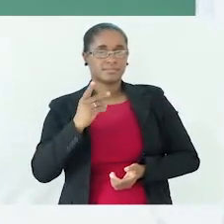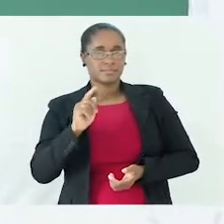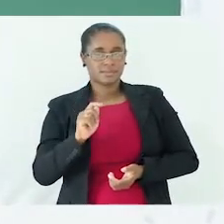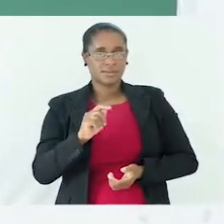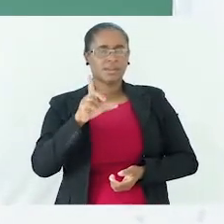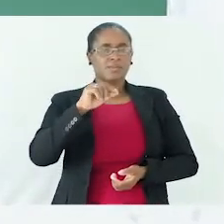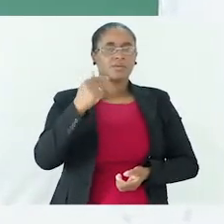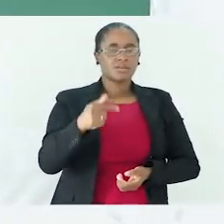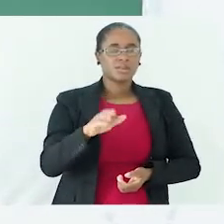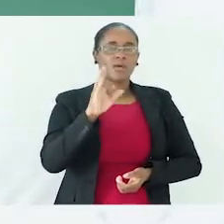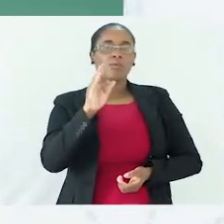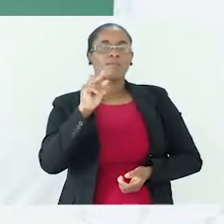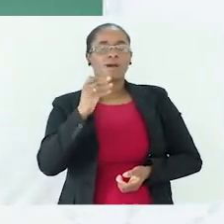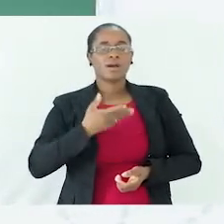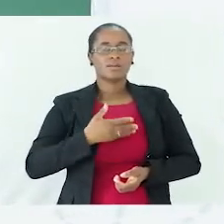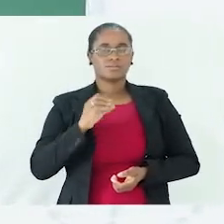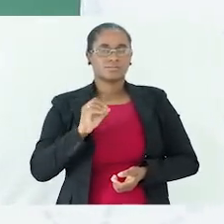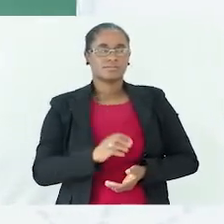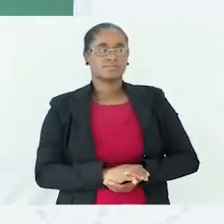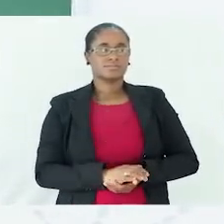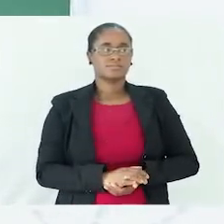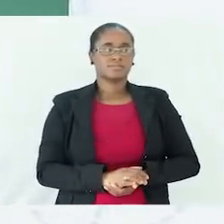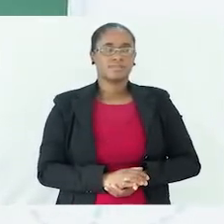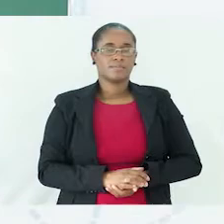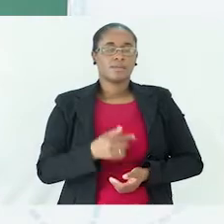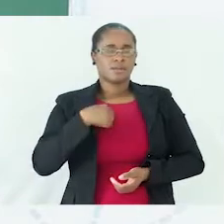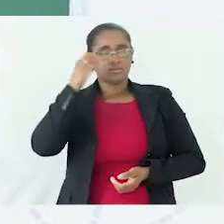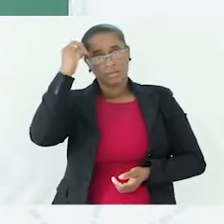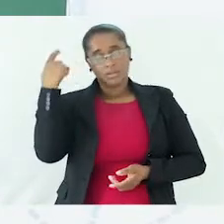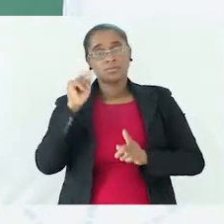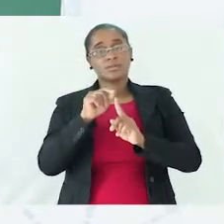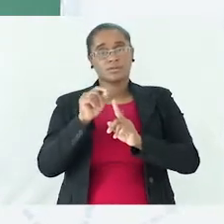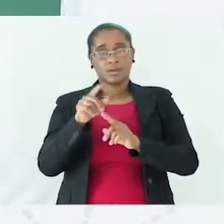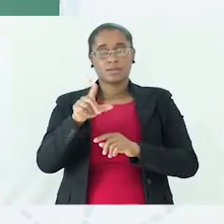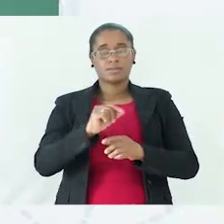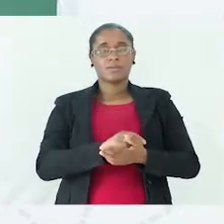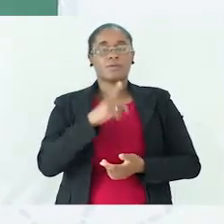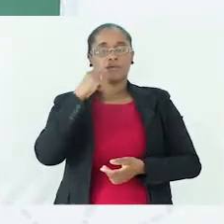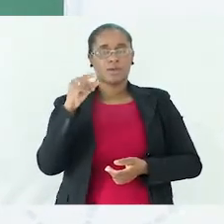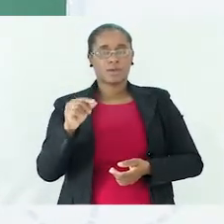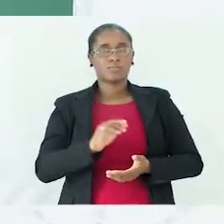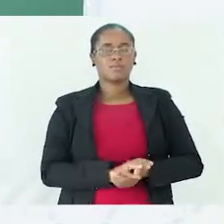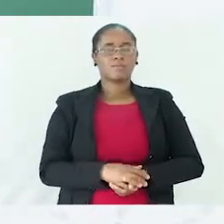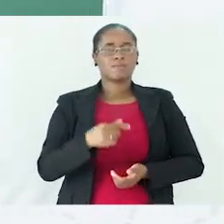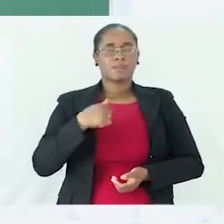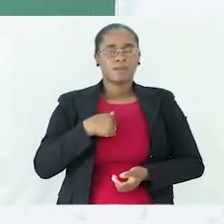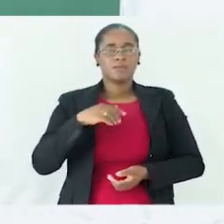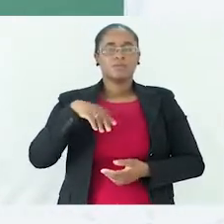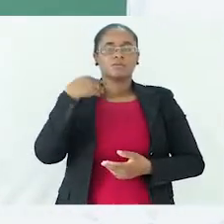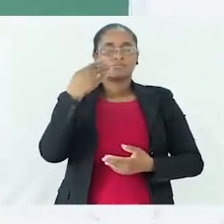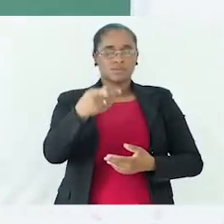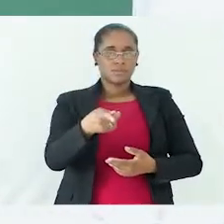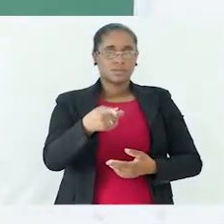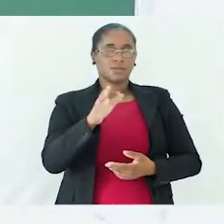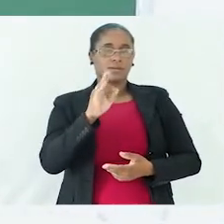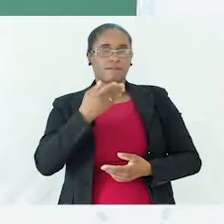Temos também o fado. Esqueci-me de identificar o verbo fado. Eu te fado, não